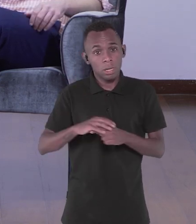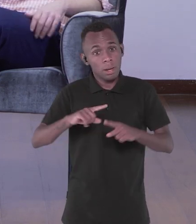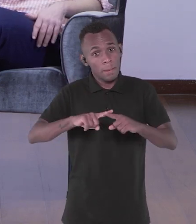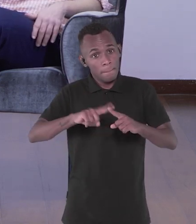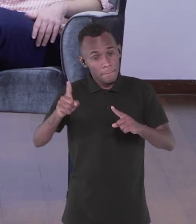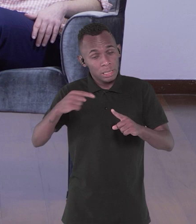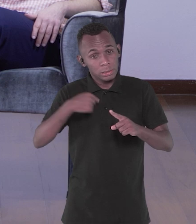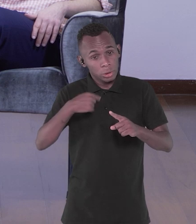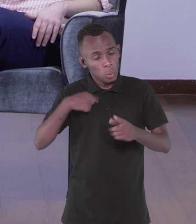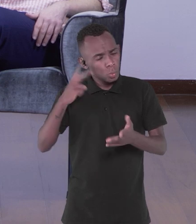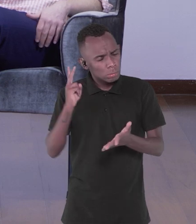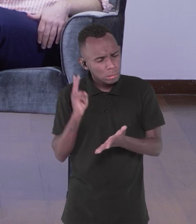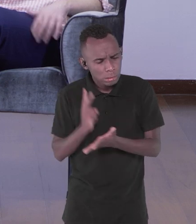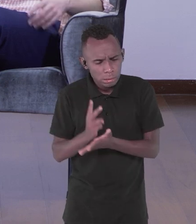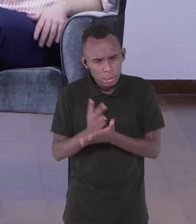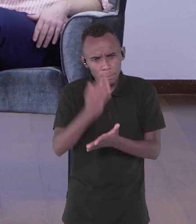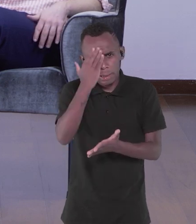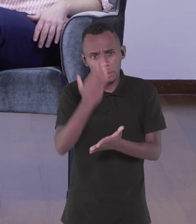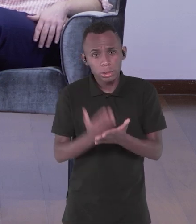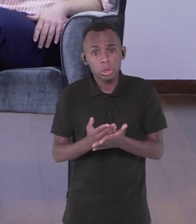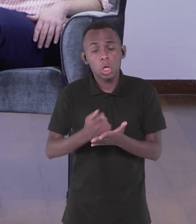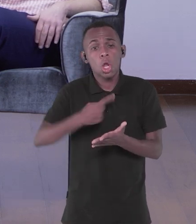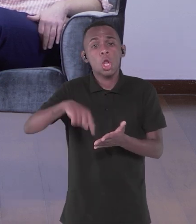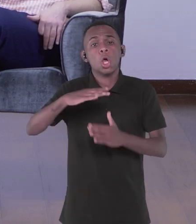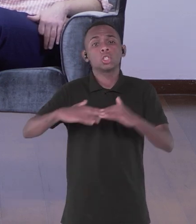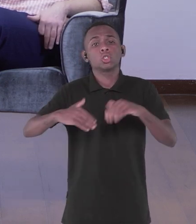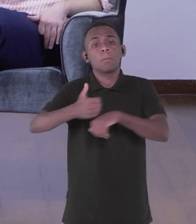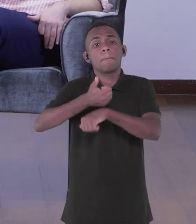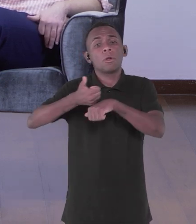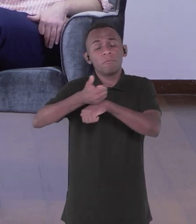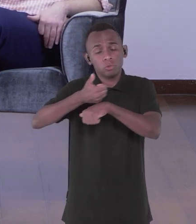sempre achei que cabia a nós, jornalistas,